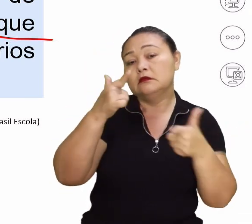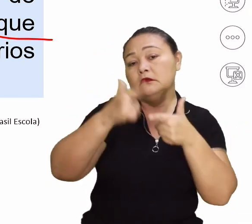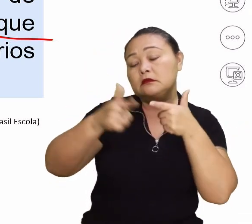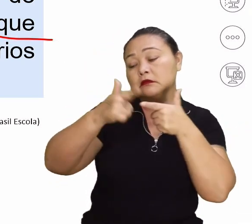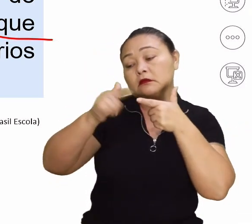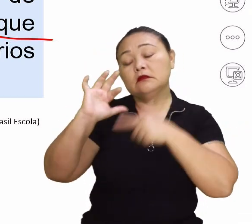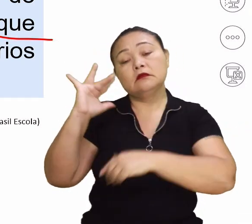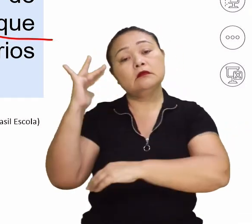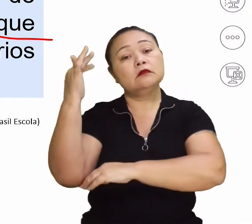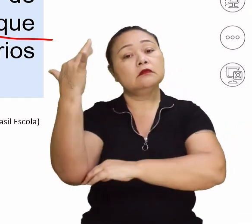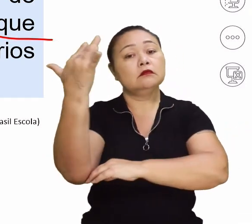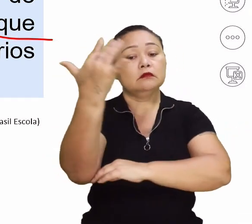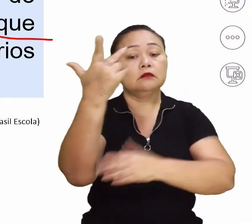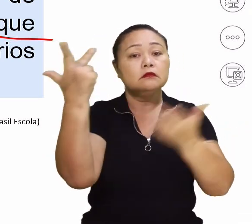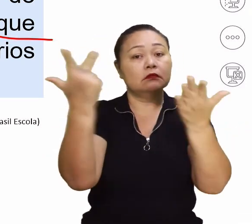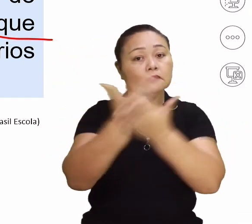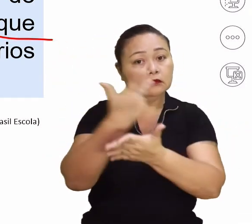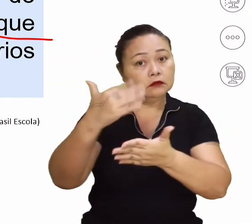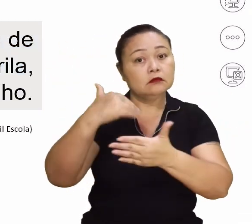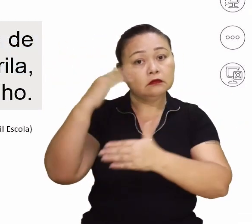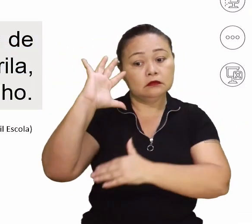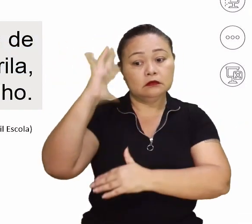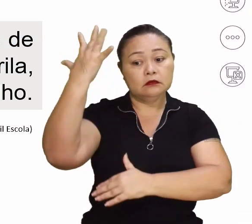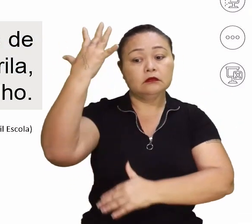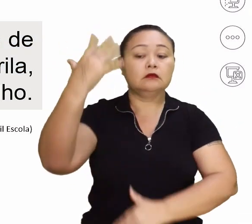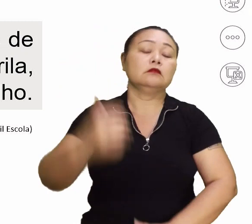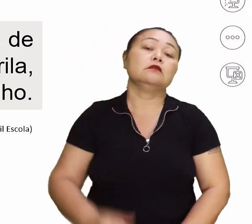problemas ambientais, ok?